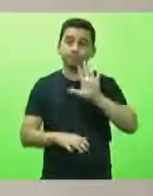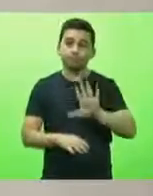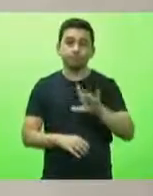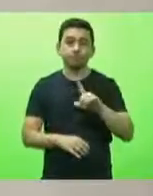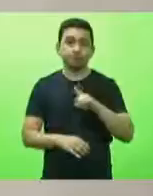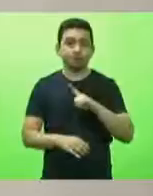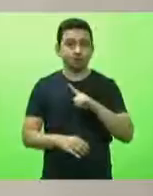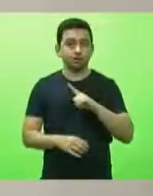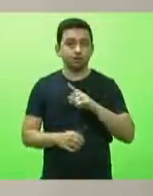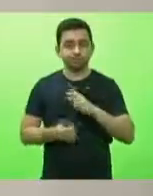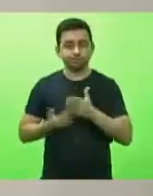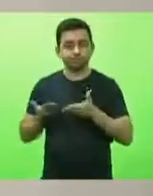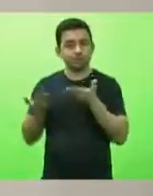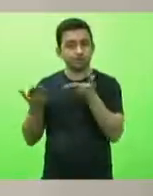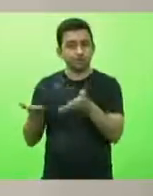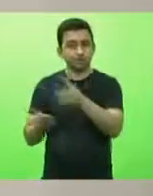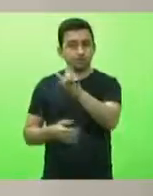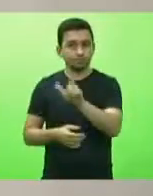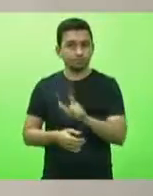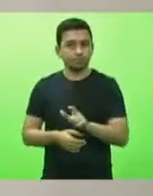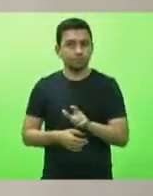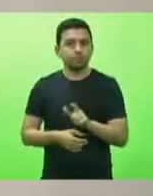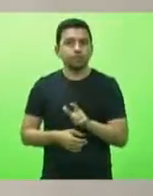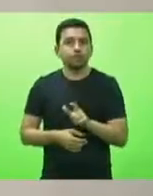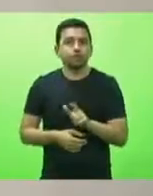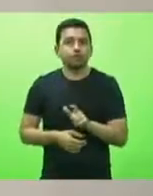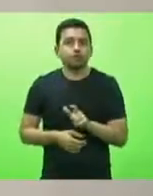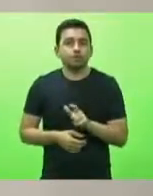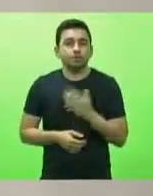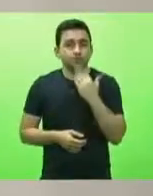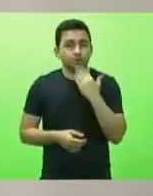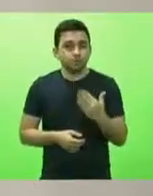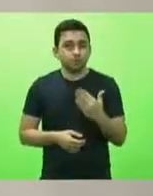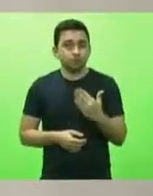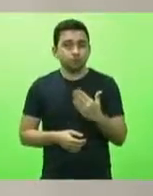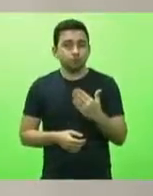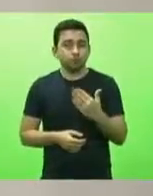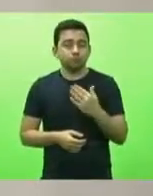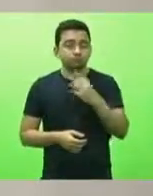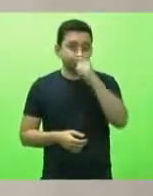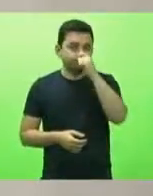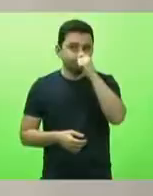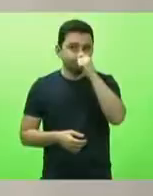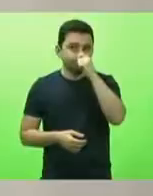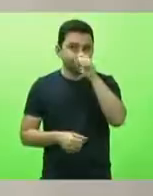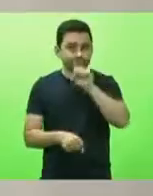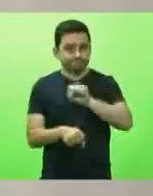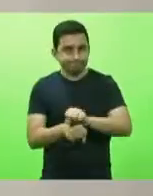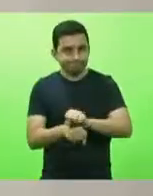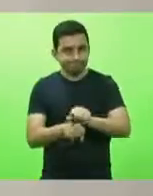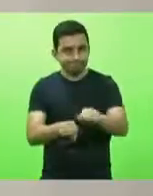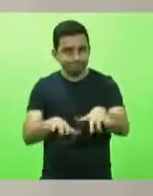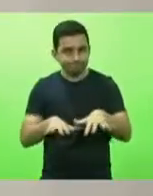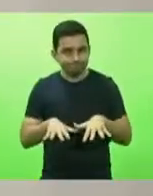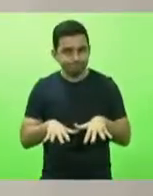o atendimento por parte do plenário desta presidência do requerimento de autoria do deputado João Amin, nós vamos suspender a presente